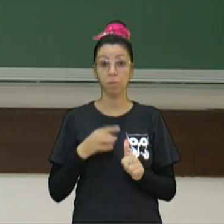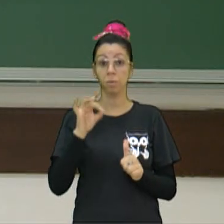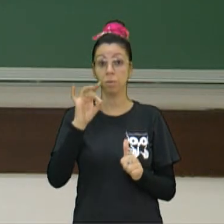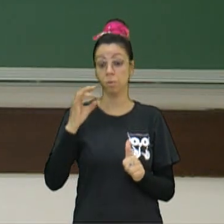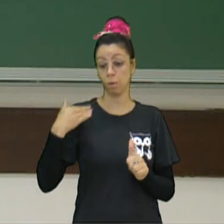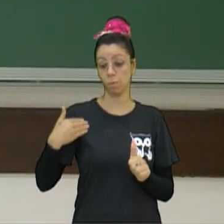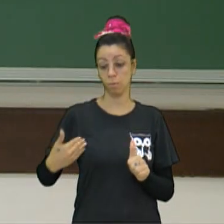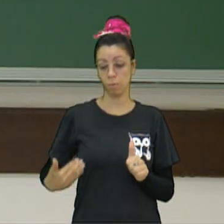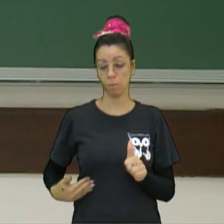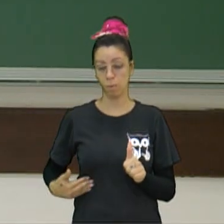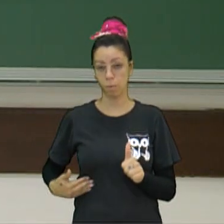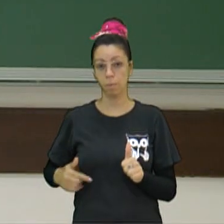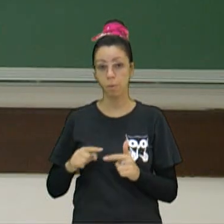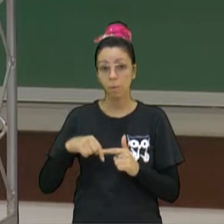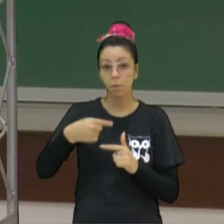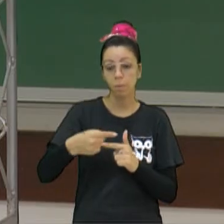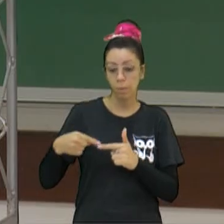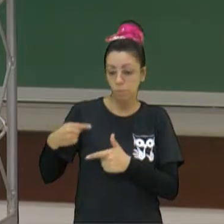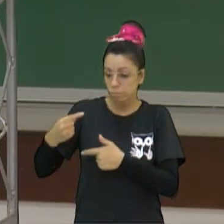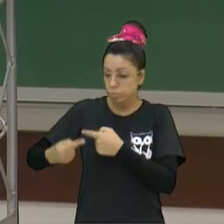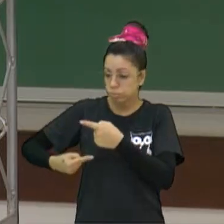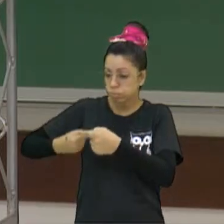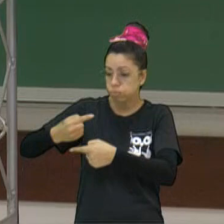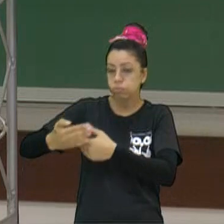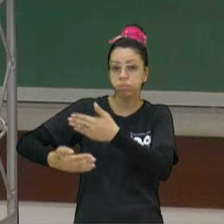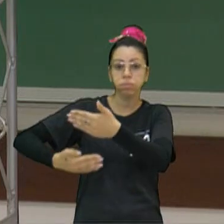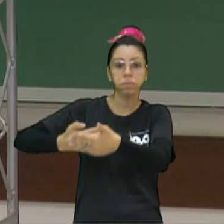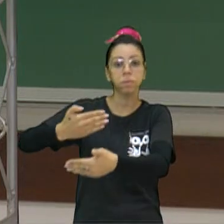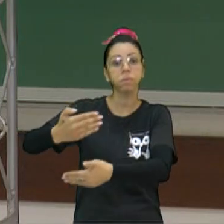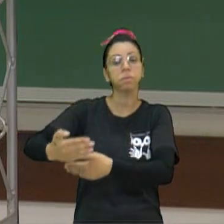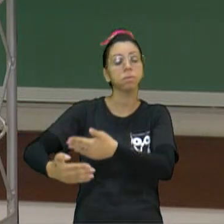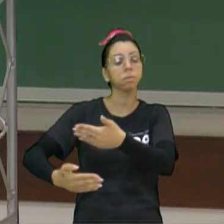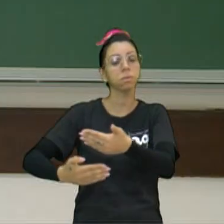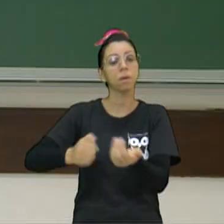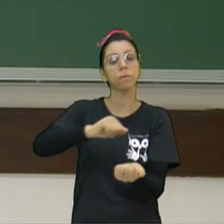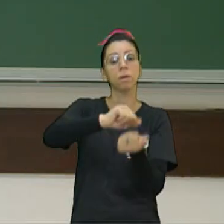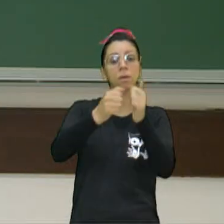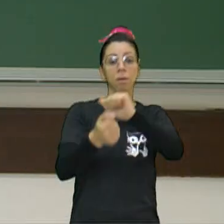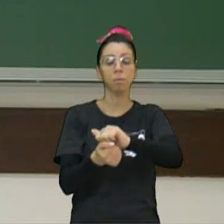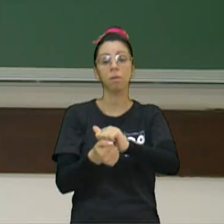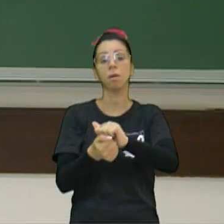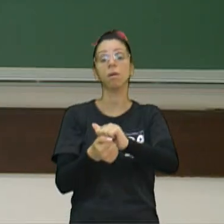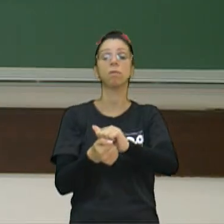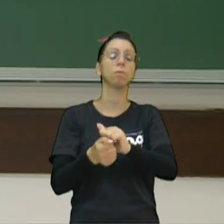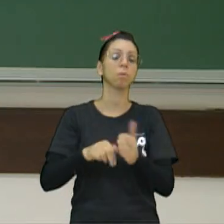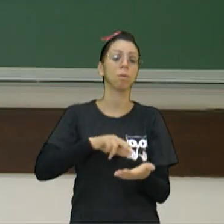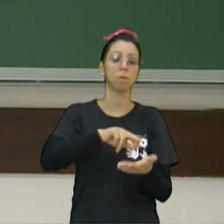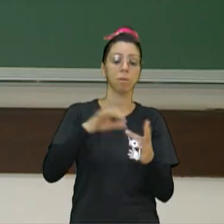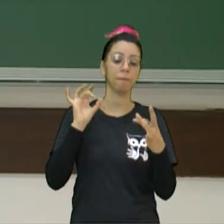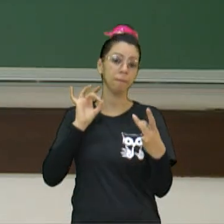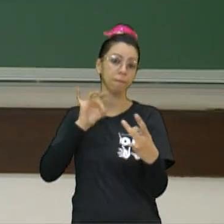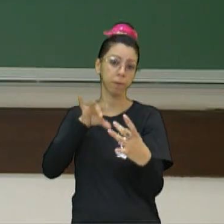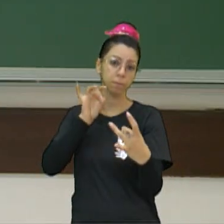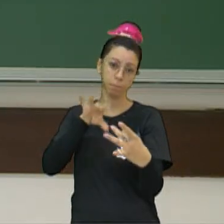pessoal, estudando mais o método, praticando, viu, os praticantes também dando retorno, dando feedbacks